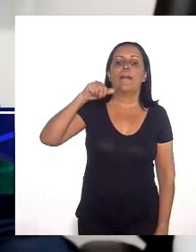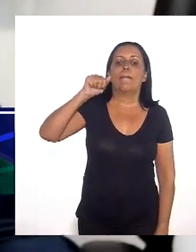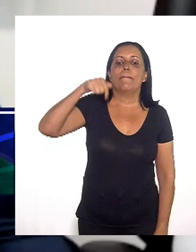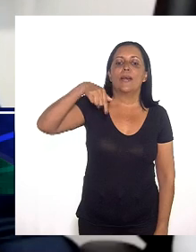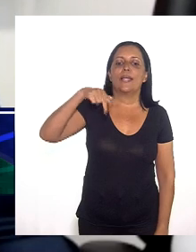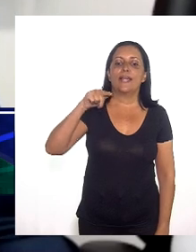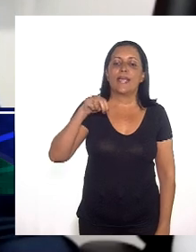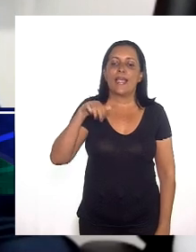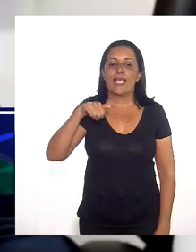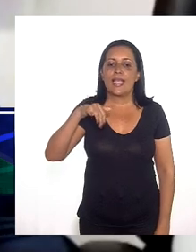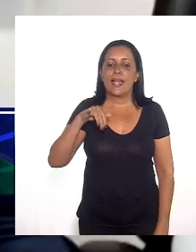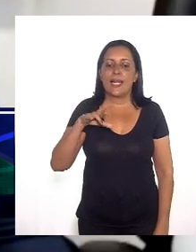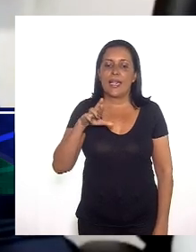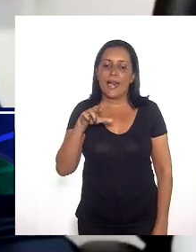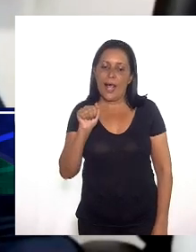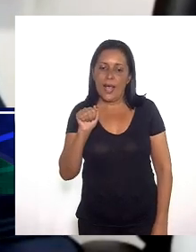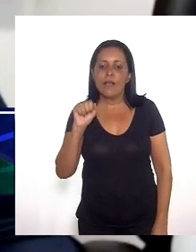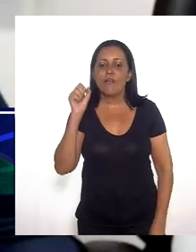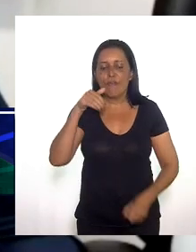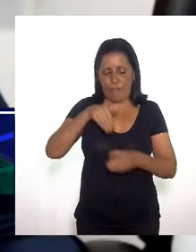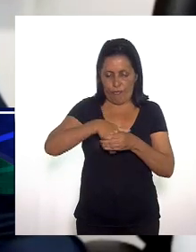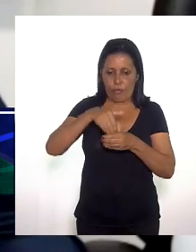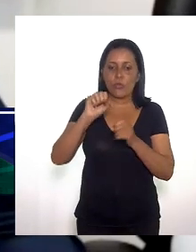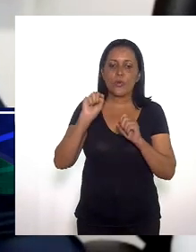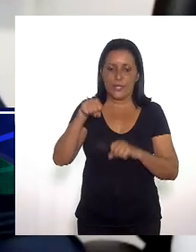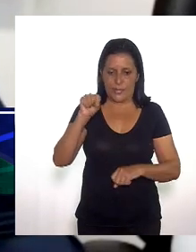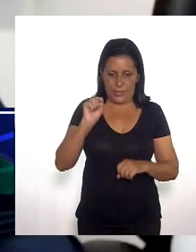Deputado Chiquinho da Mangueira votou sim no grupo.